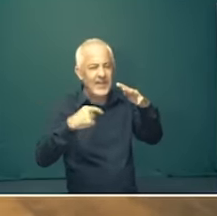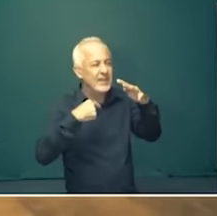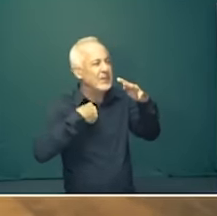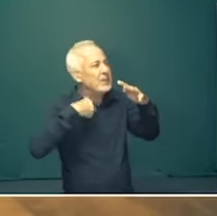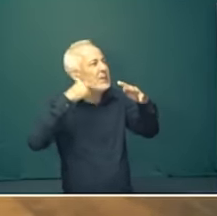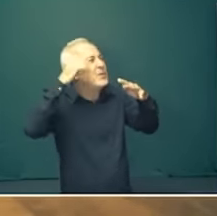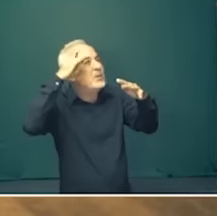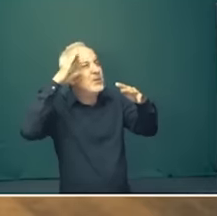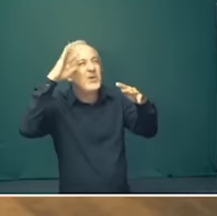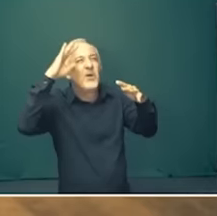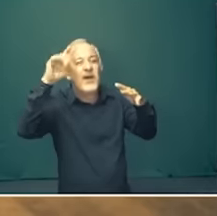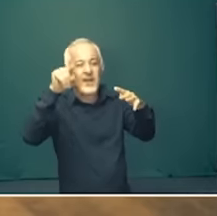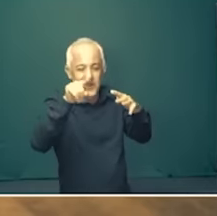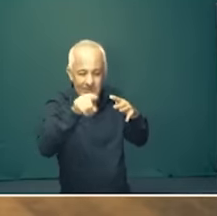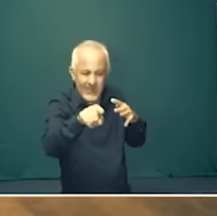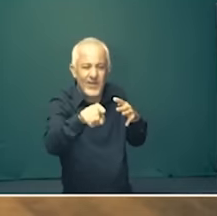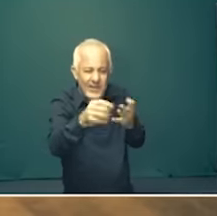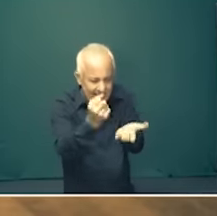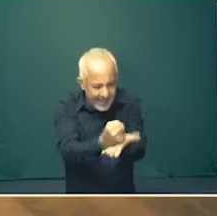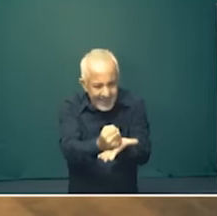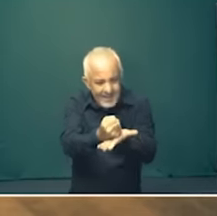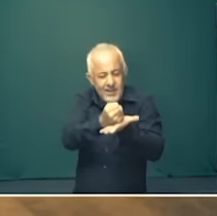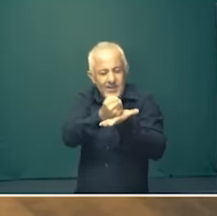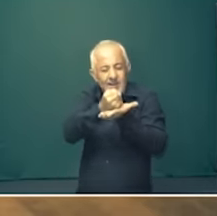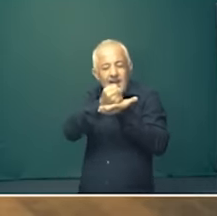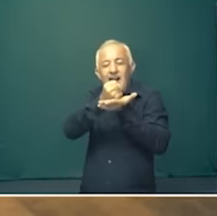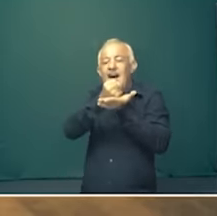Em sonho você me